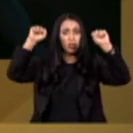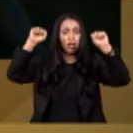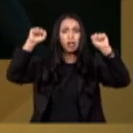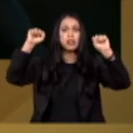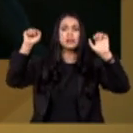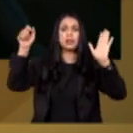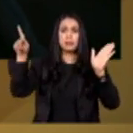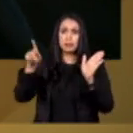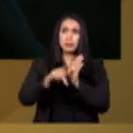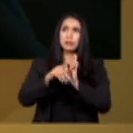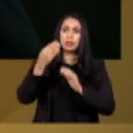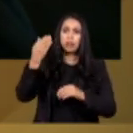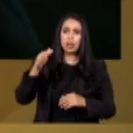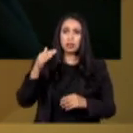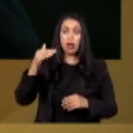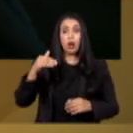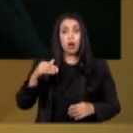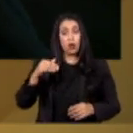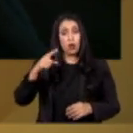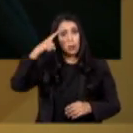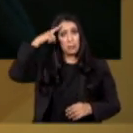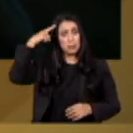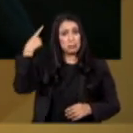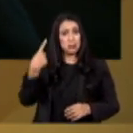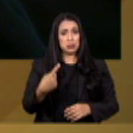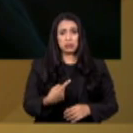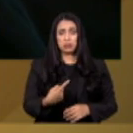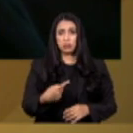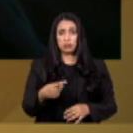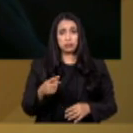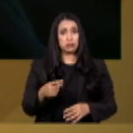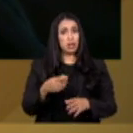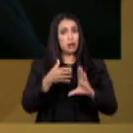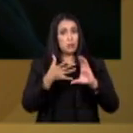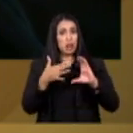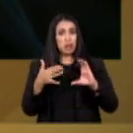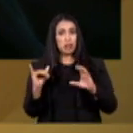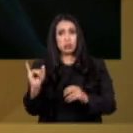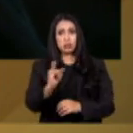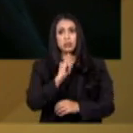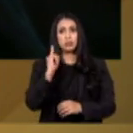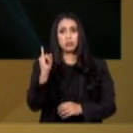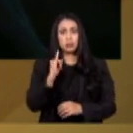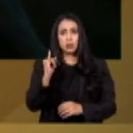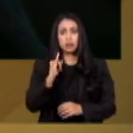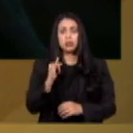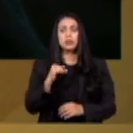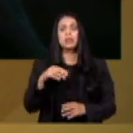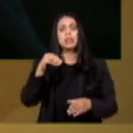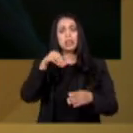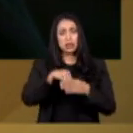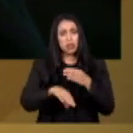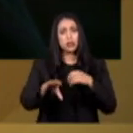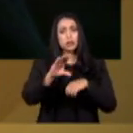conversa colocar os tribunais do governo é uma característica em cima pra